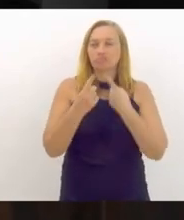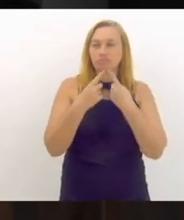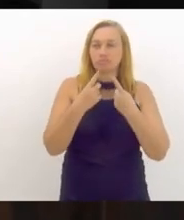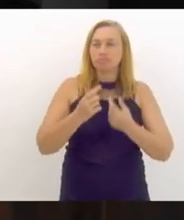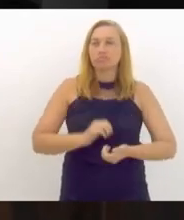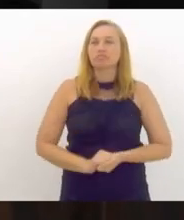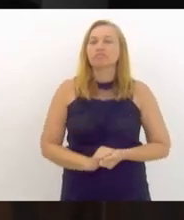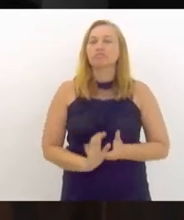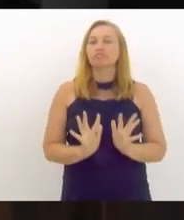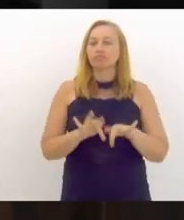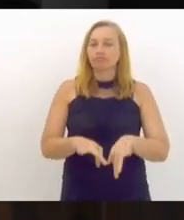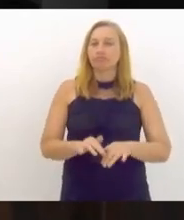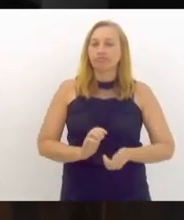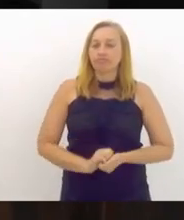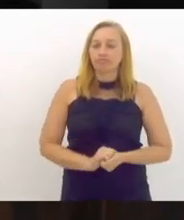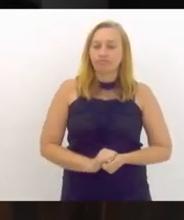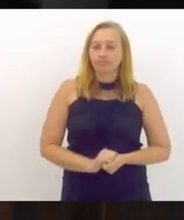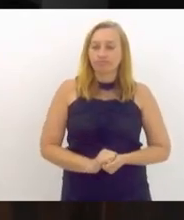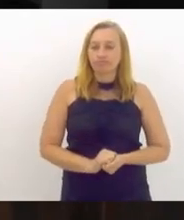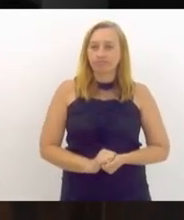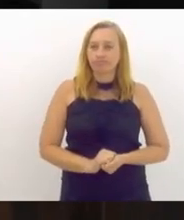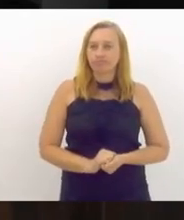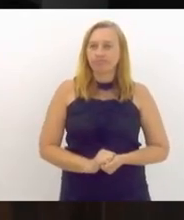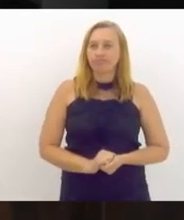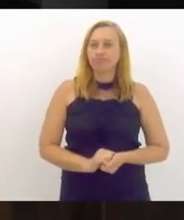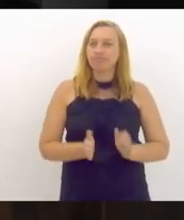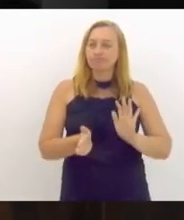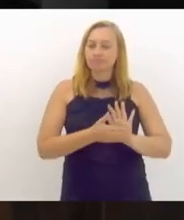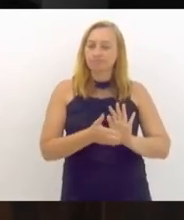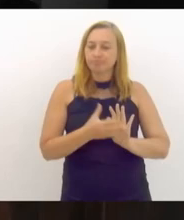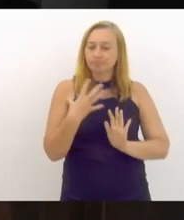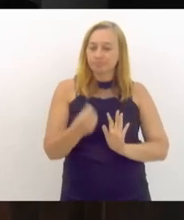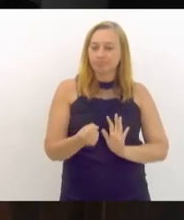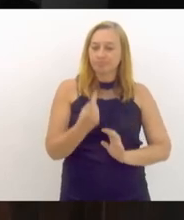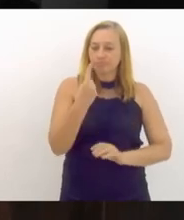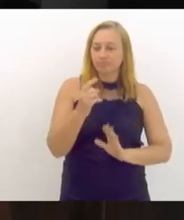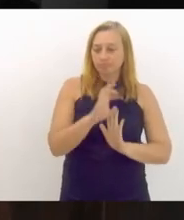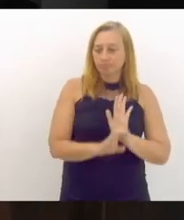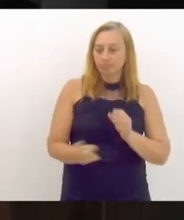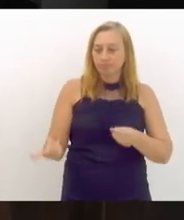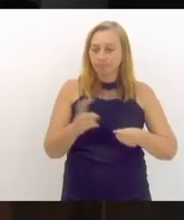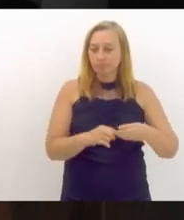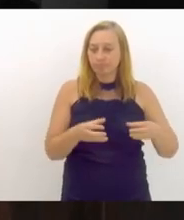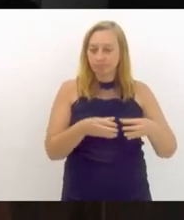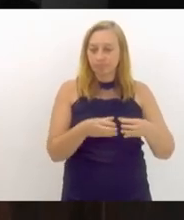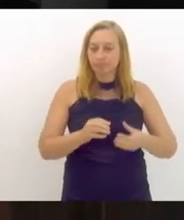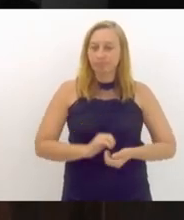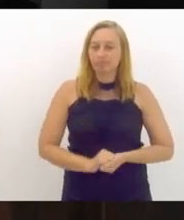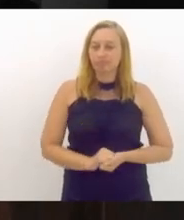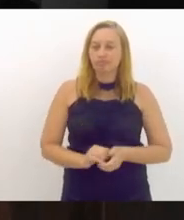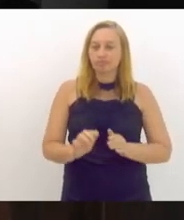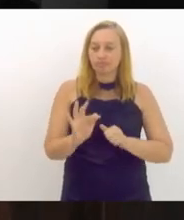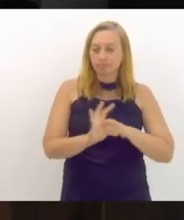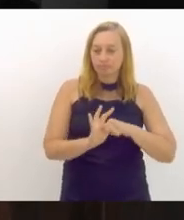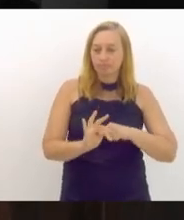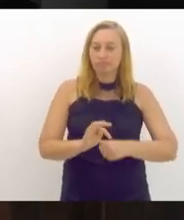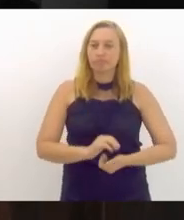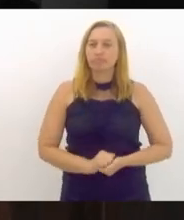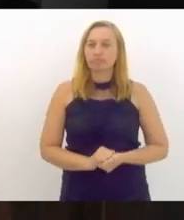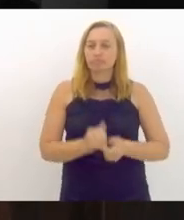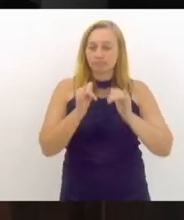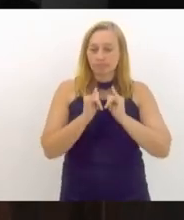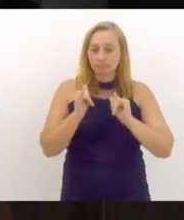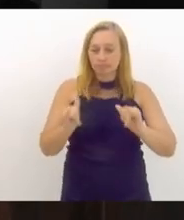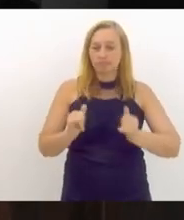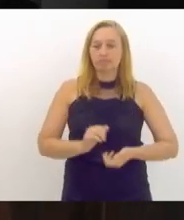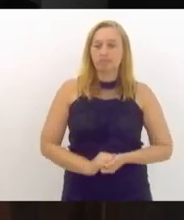discutir, cerrada a discussão. Presente proposta, recebeu uma emenda e volta para as comissões técnicas.